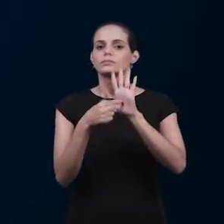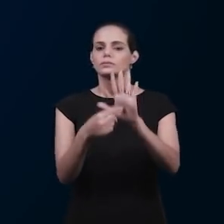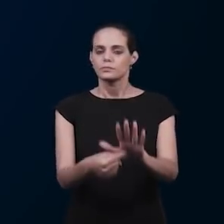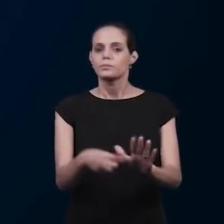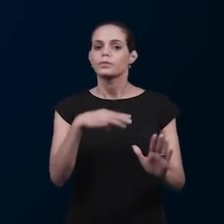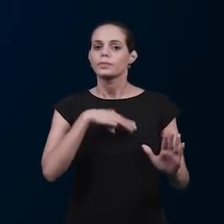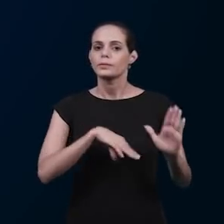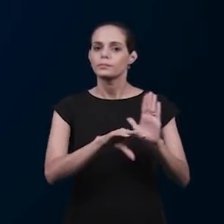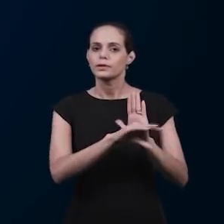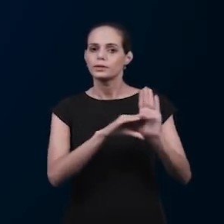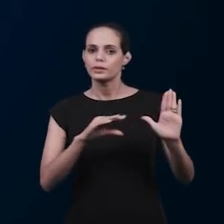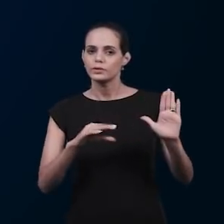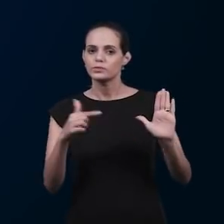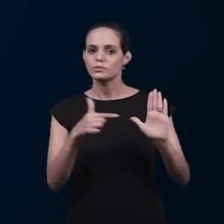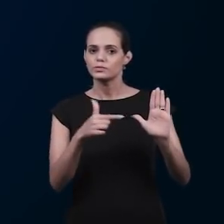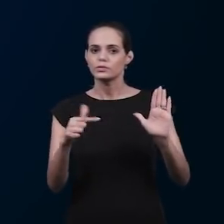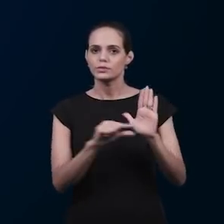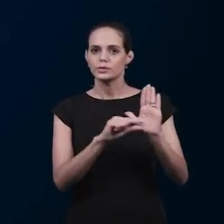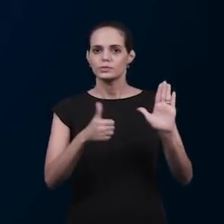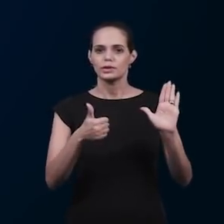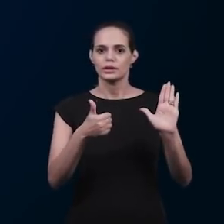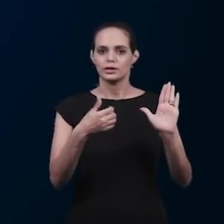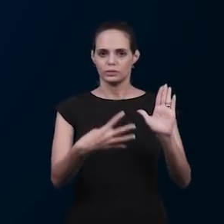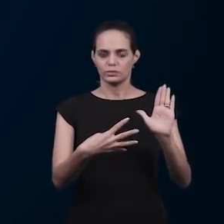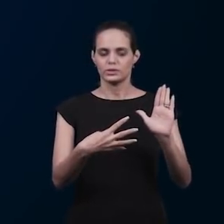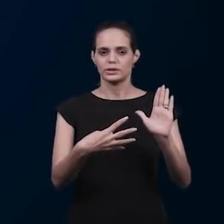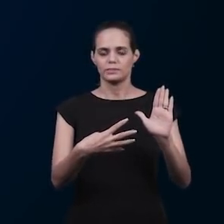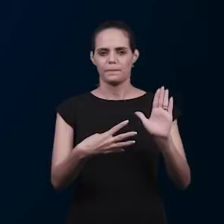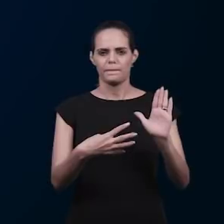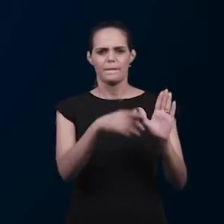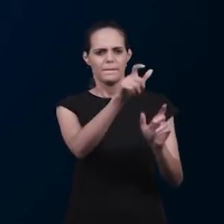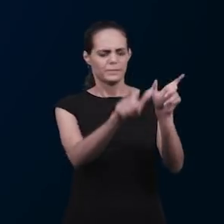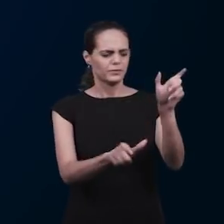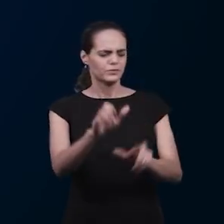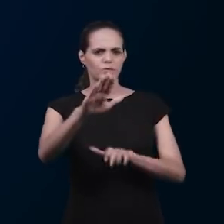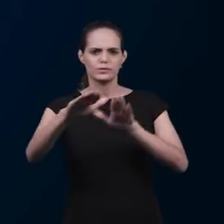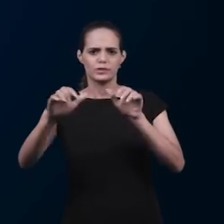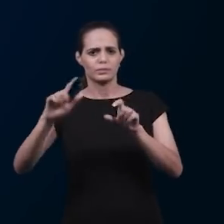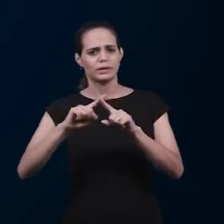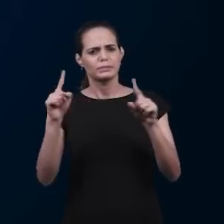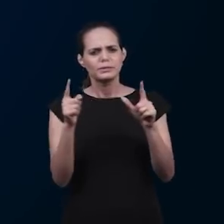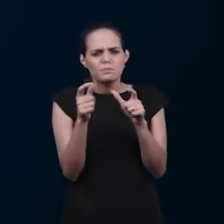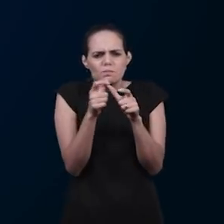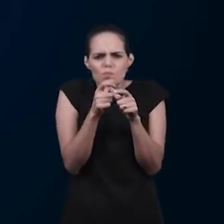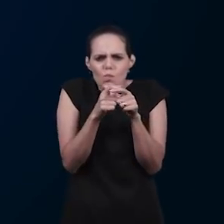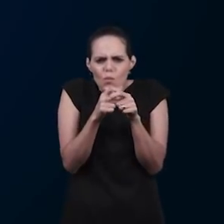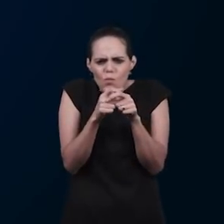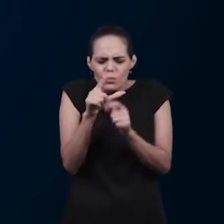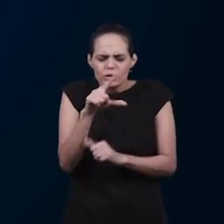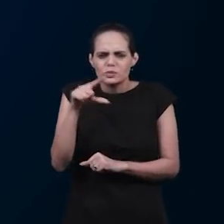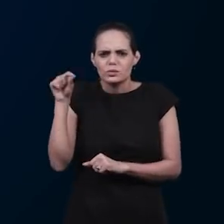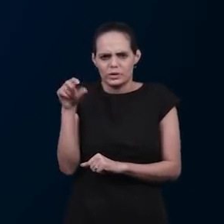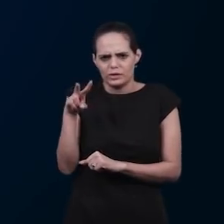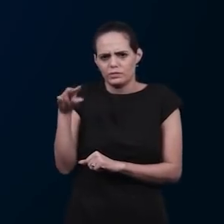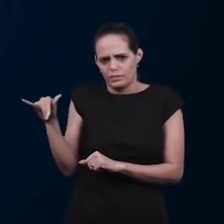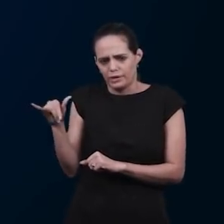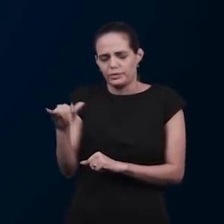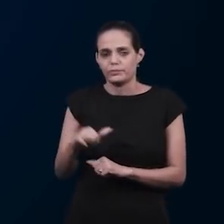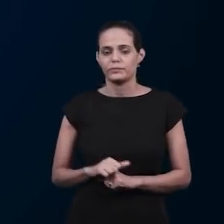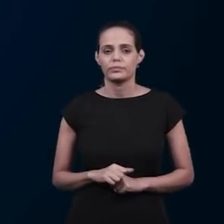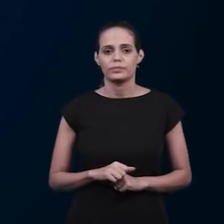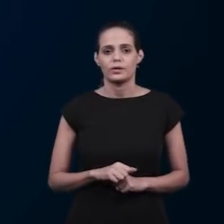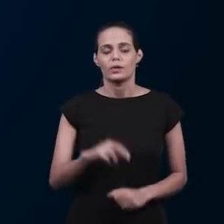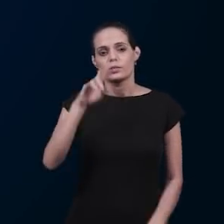Senhor no livro de Mateus 22:14 nos diz assim: porque muitos são chamados, mas poucos escolhidos.